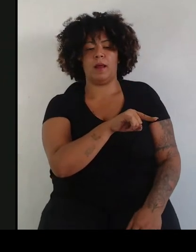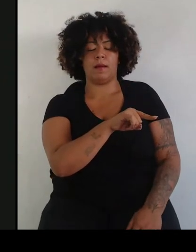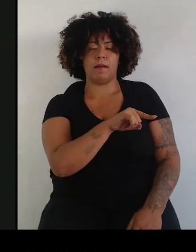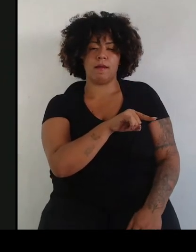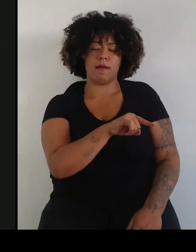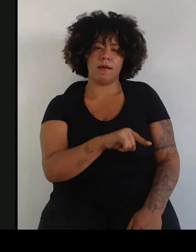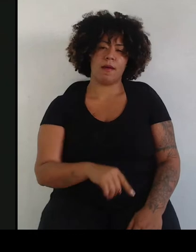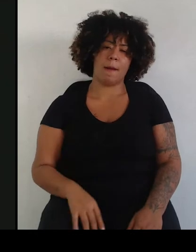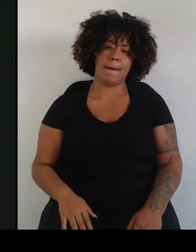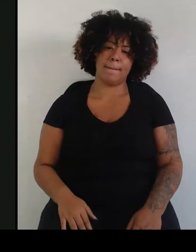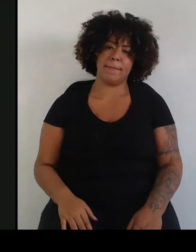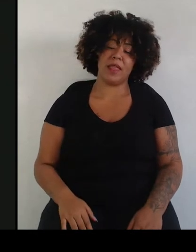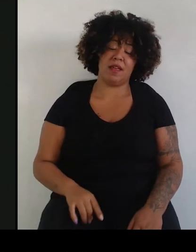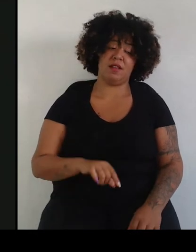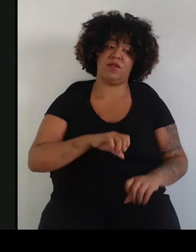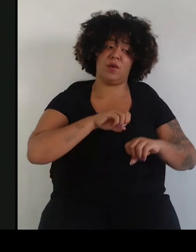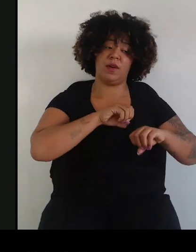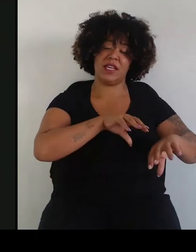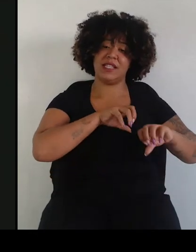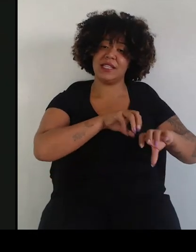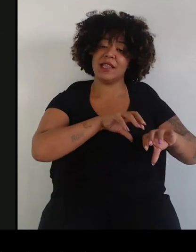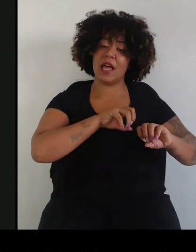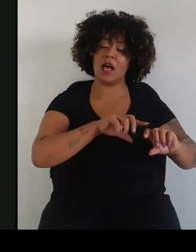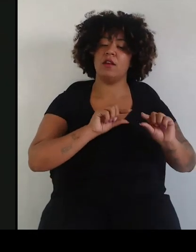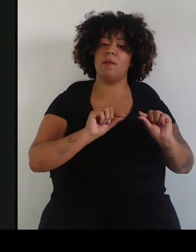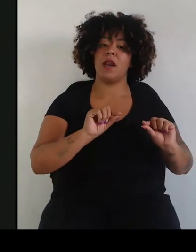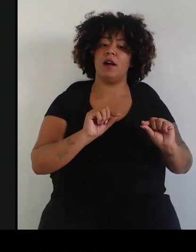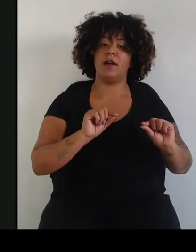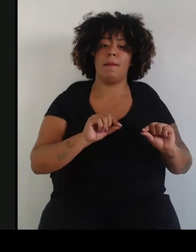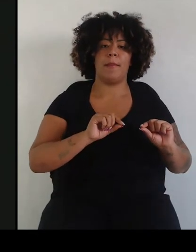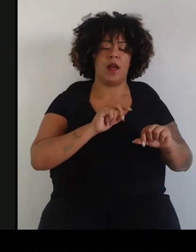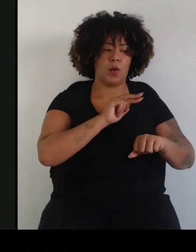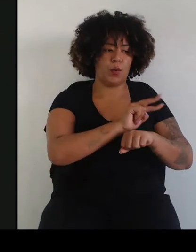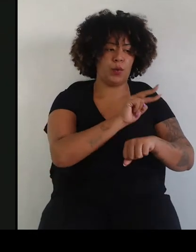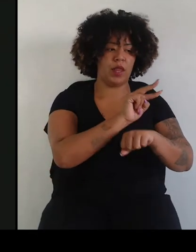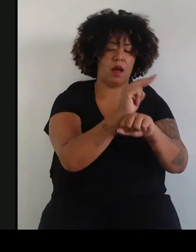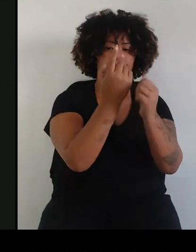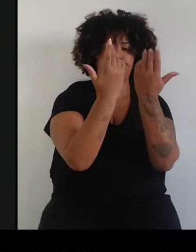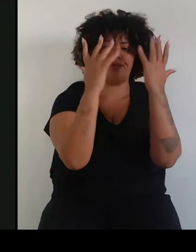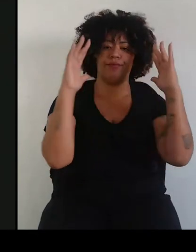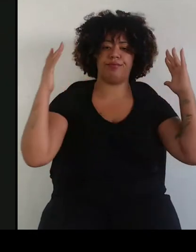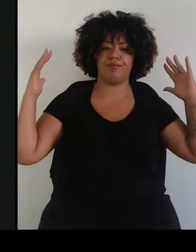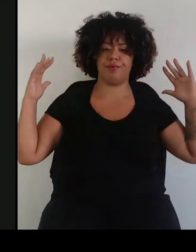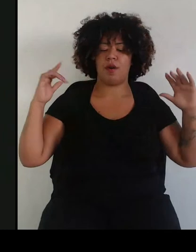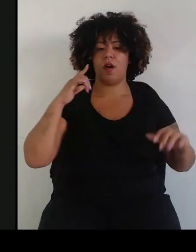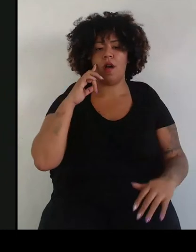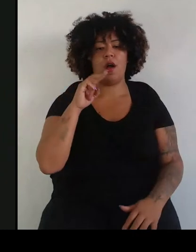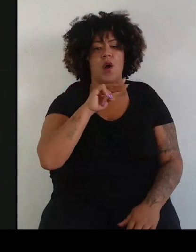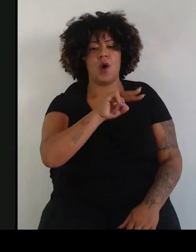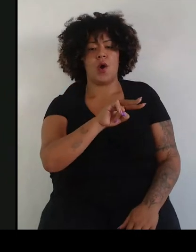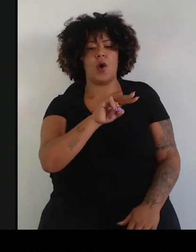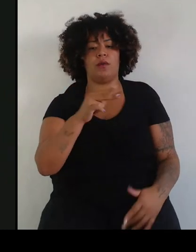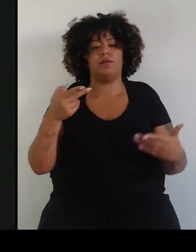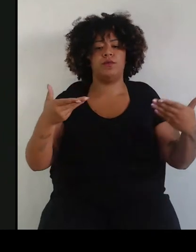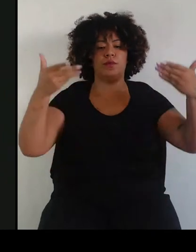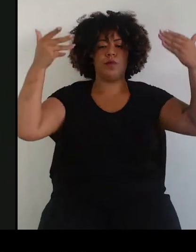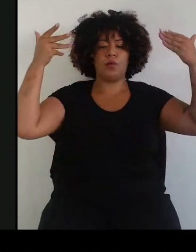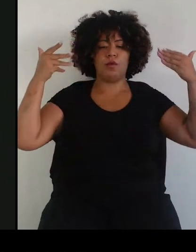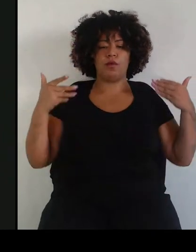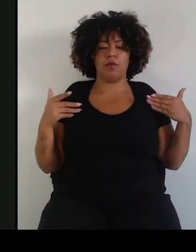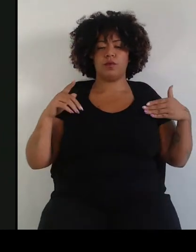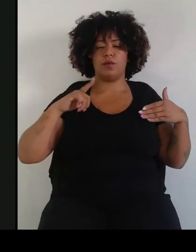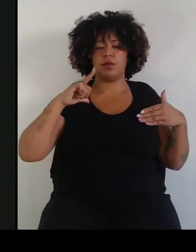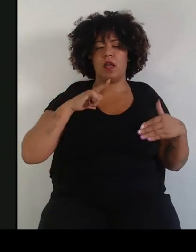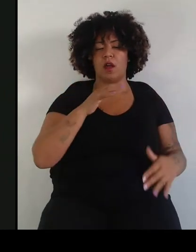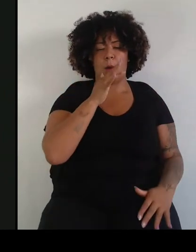domesticado para a agricultura Observe no fundo existe uma é uma plantação a